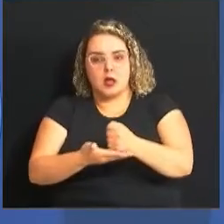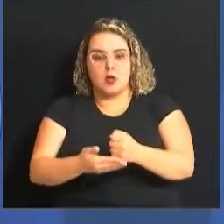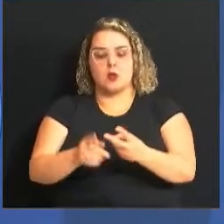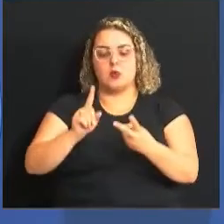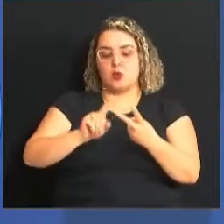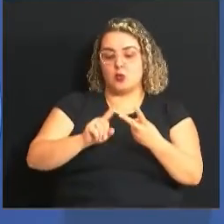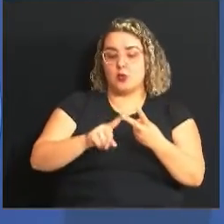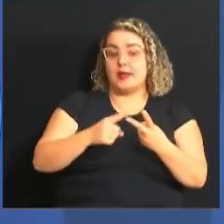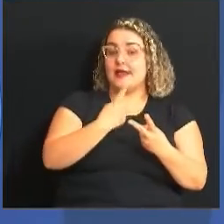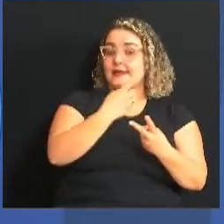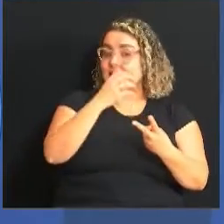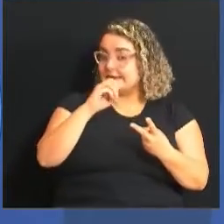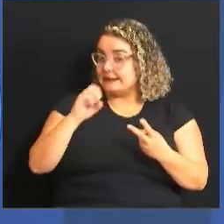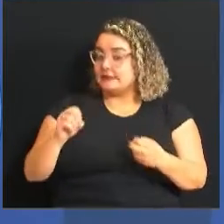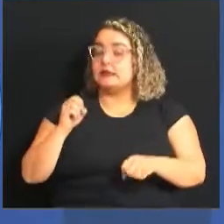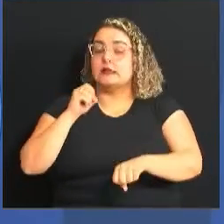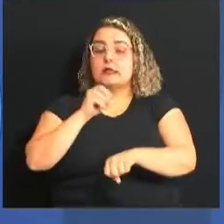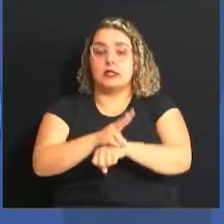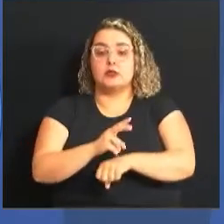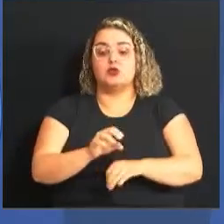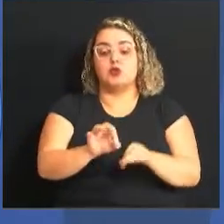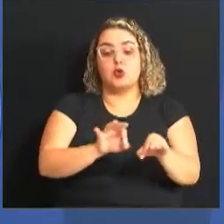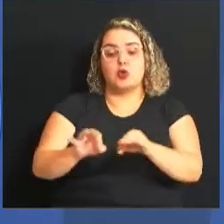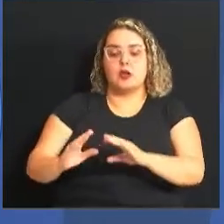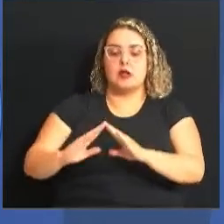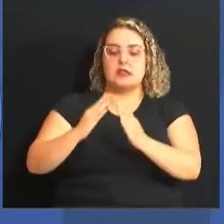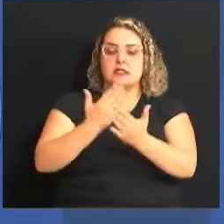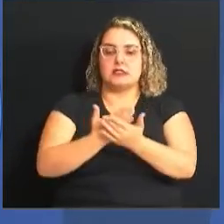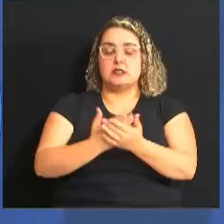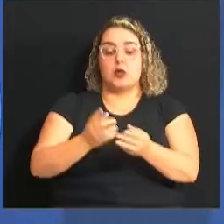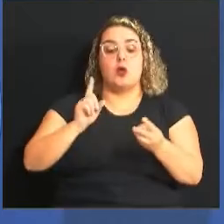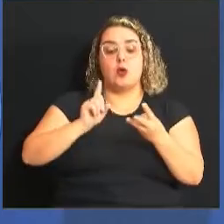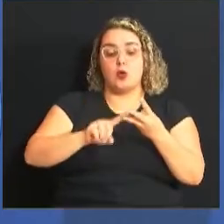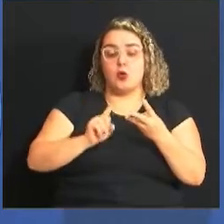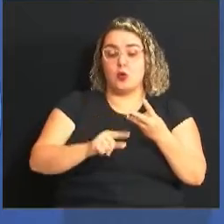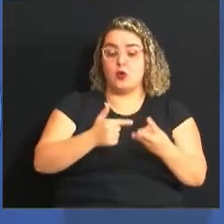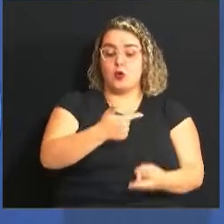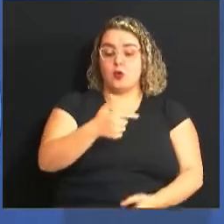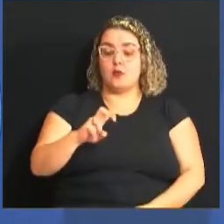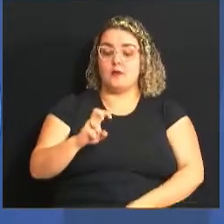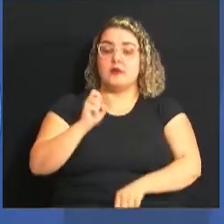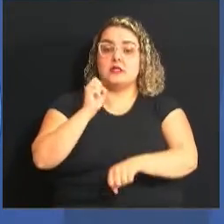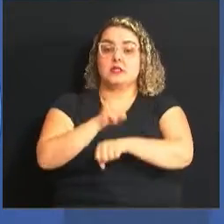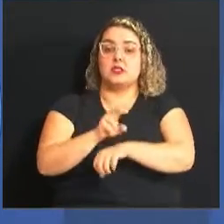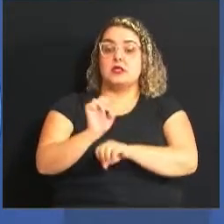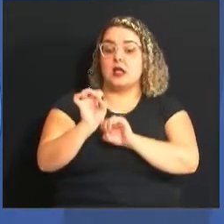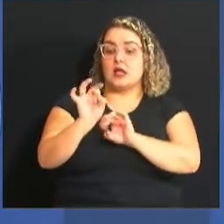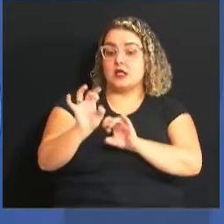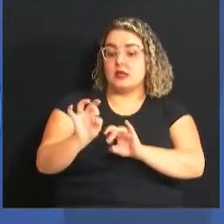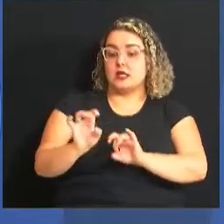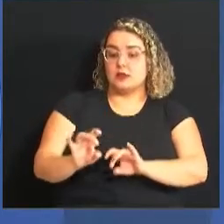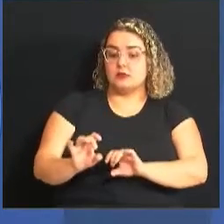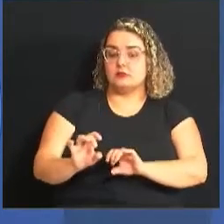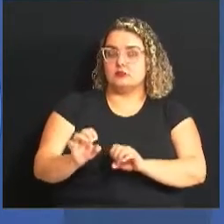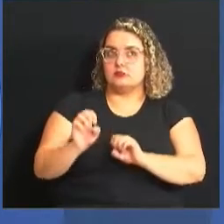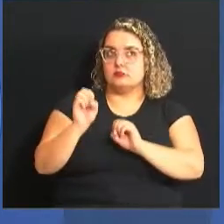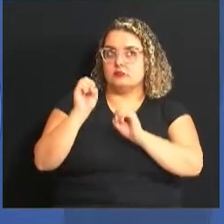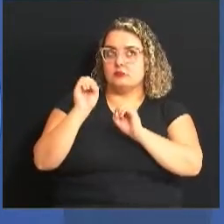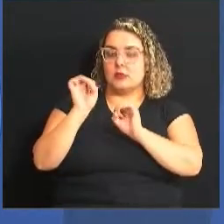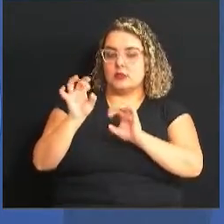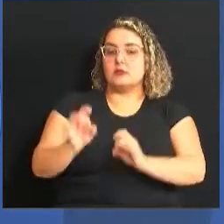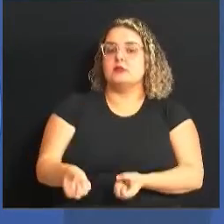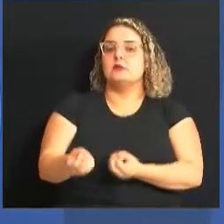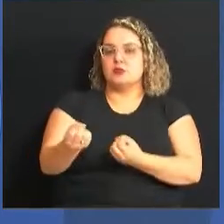cargos de agente de organização escolar e o terceiro 25 de especialista em formação. O líder